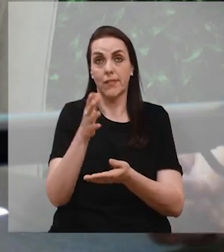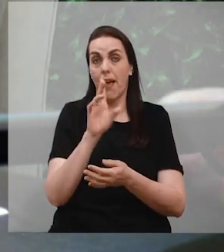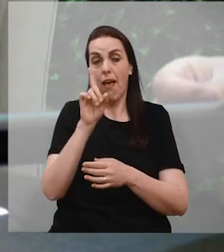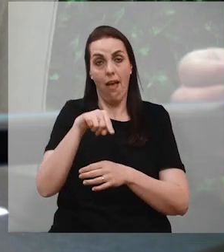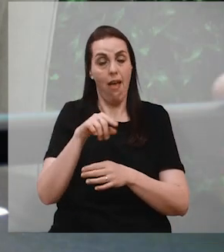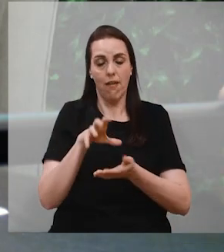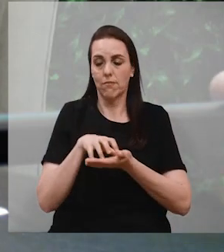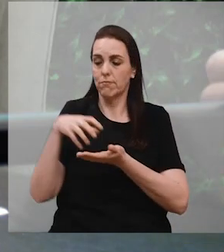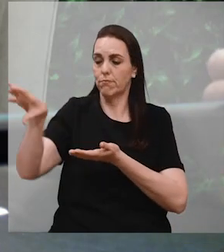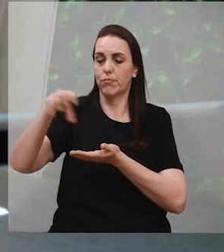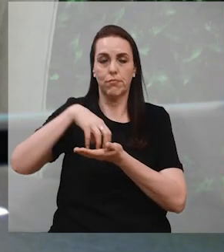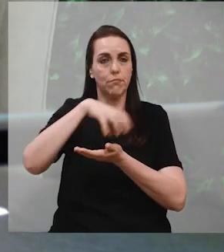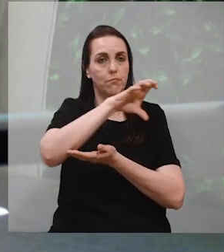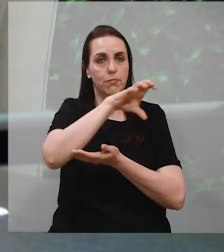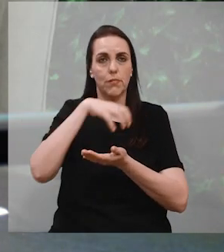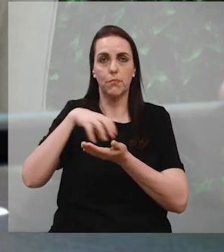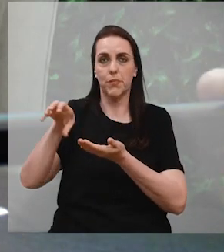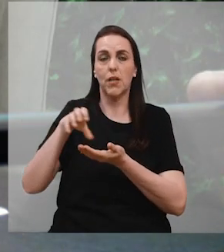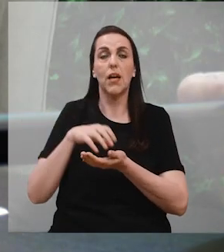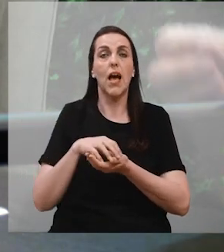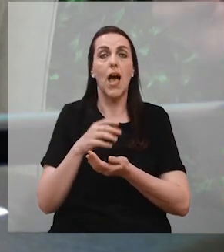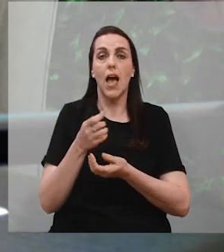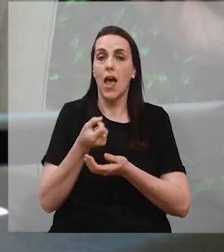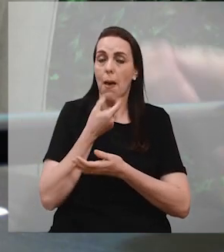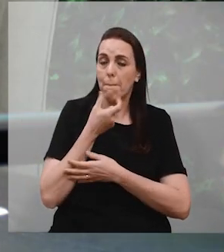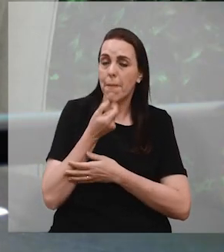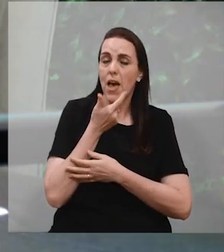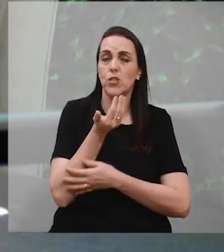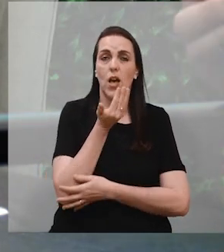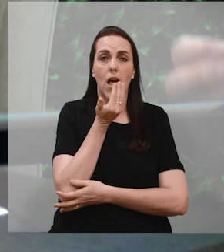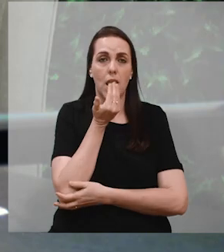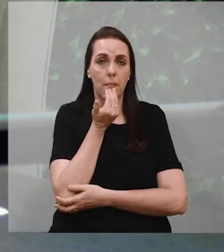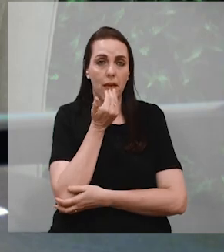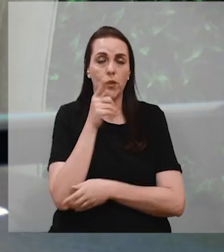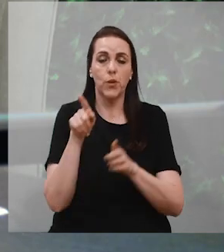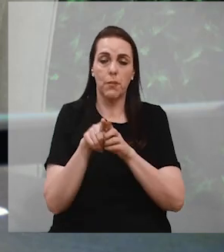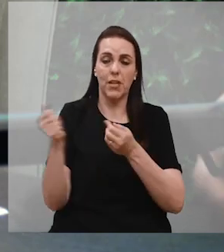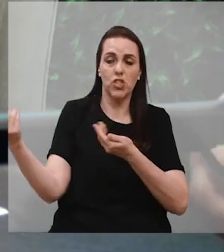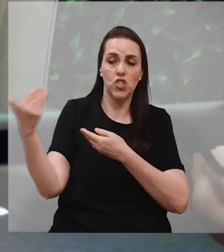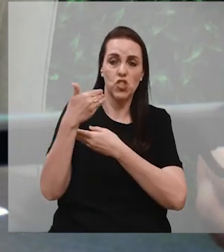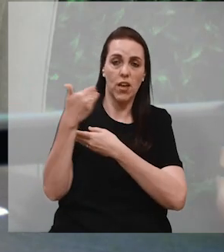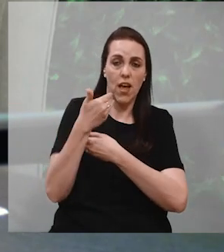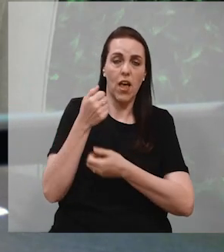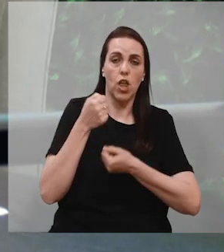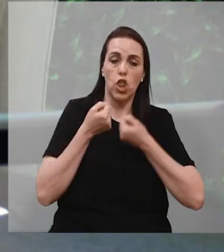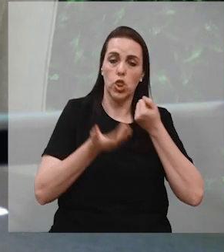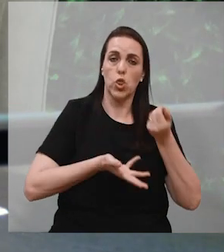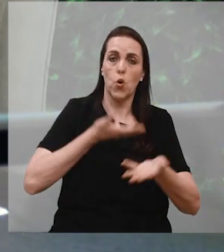contar, foi o centro de distribuição de medicamentos, de alimentos e também para a chegada de doações, né, Rafa?